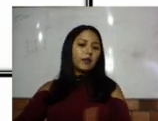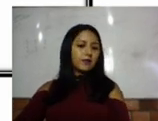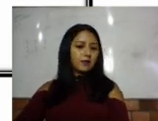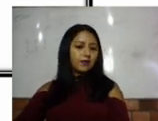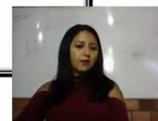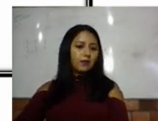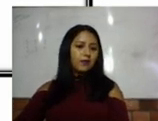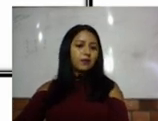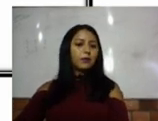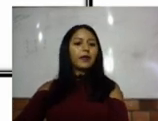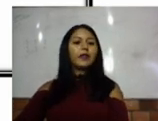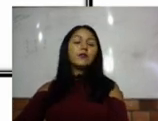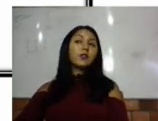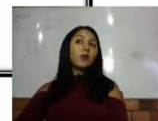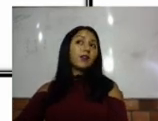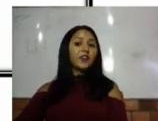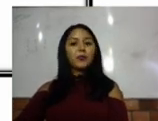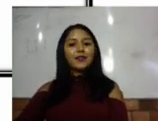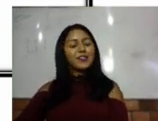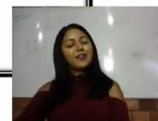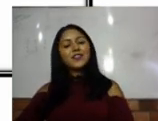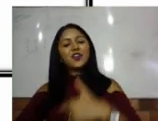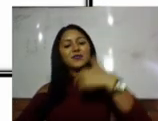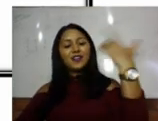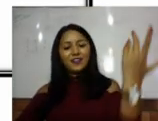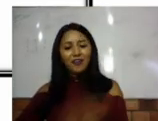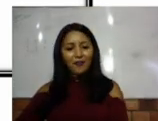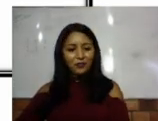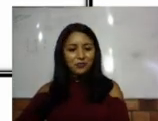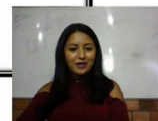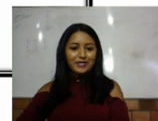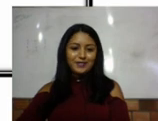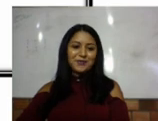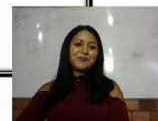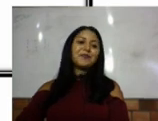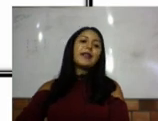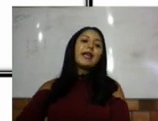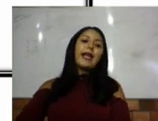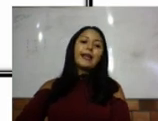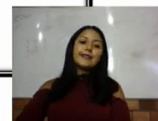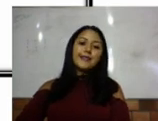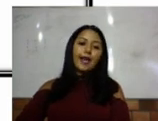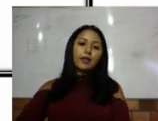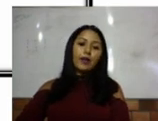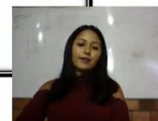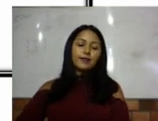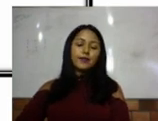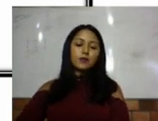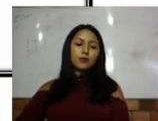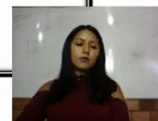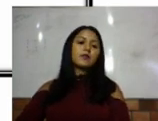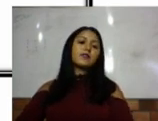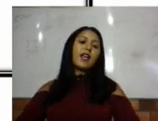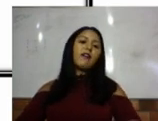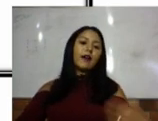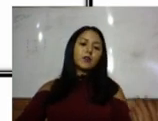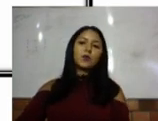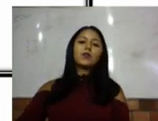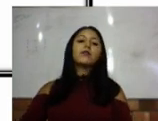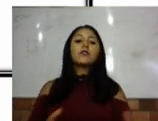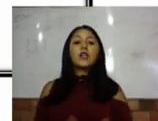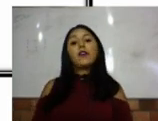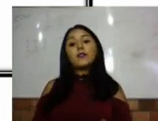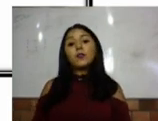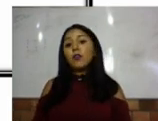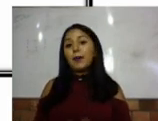sai todas as manhãs também o sol sai no brasil assim como usar em qualquer outro país ele se essa sul o